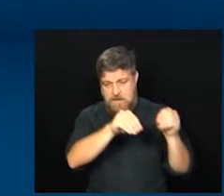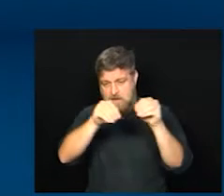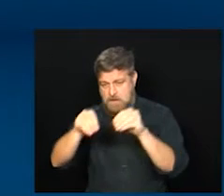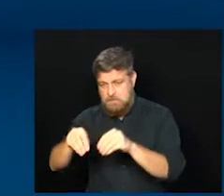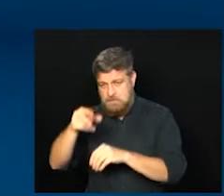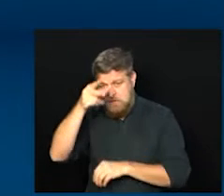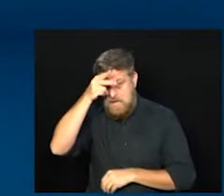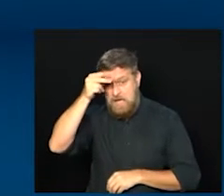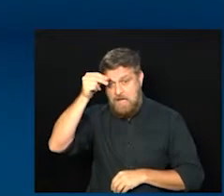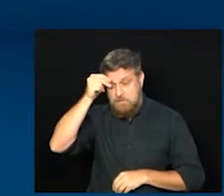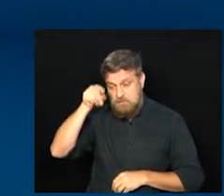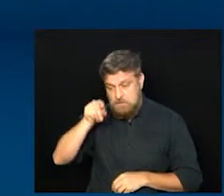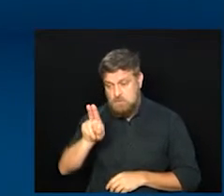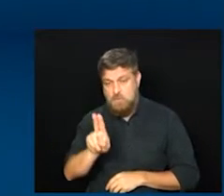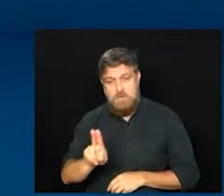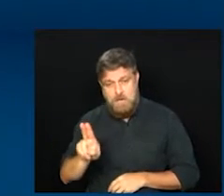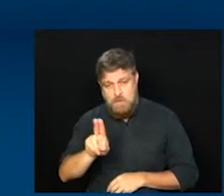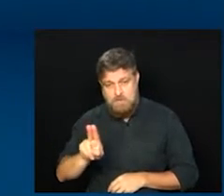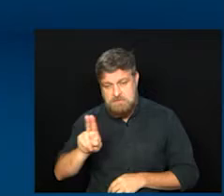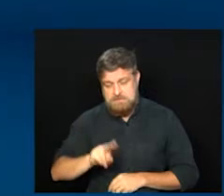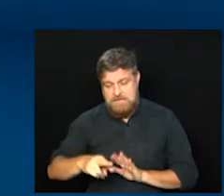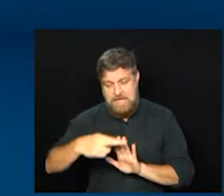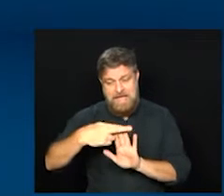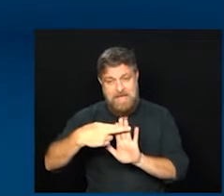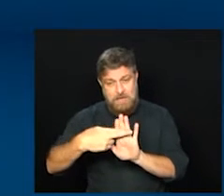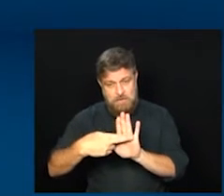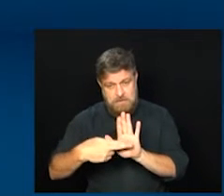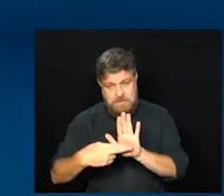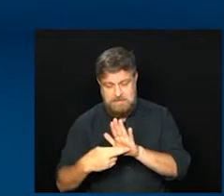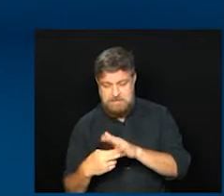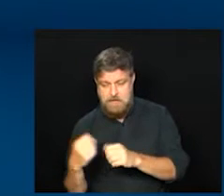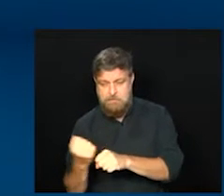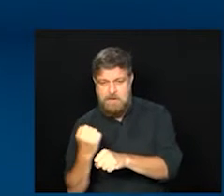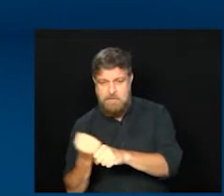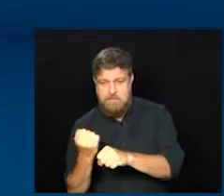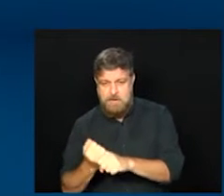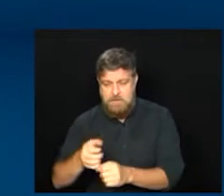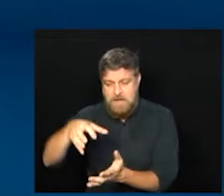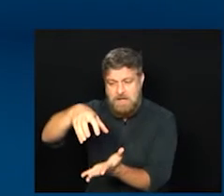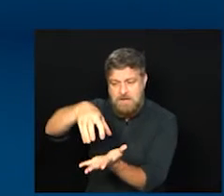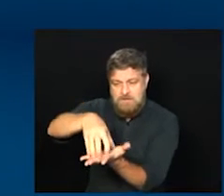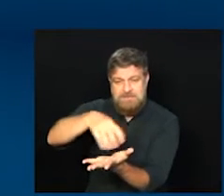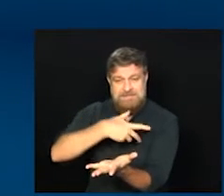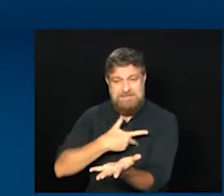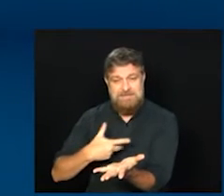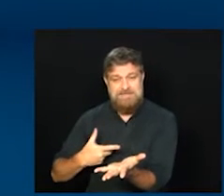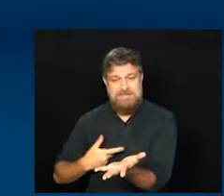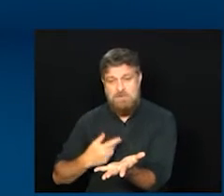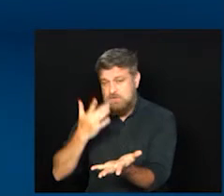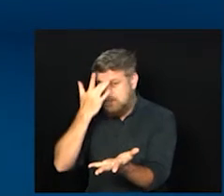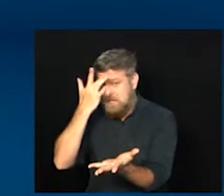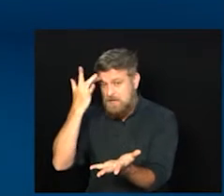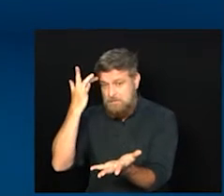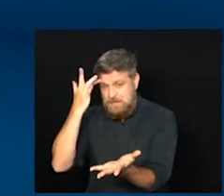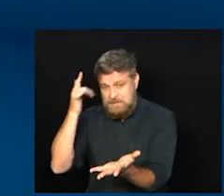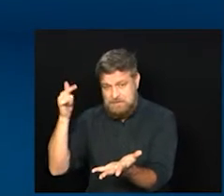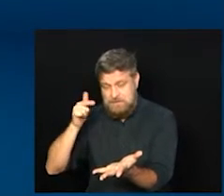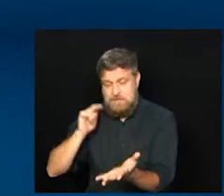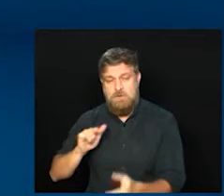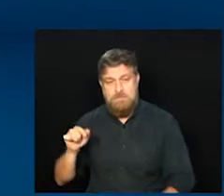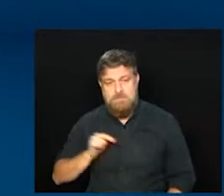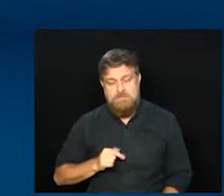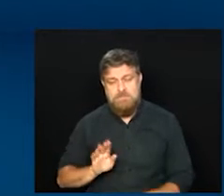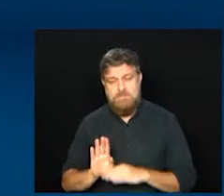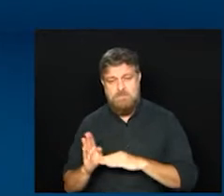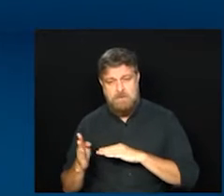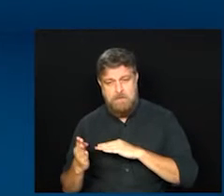afetação ao uso especial, a fim de regularizar a instalação da Unidade de Saúde Mental CAPS Integração, que fica